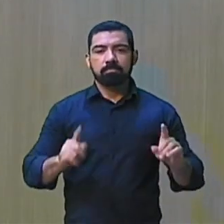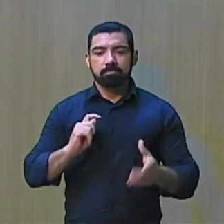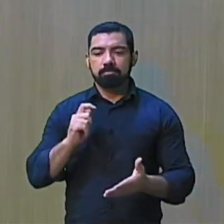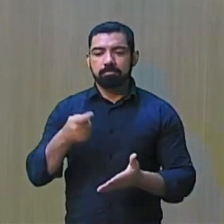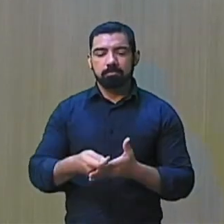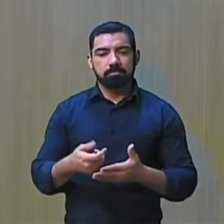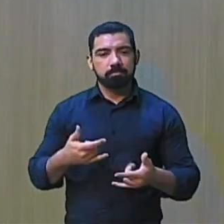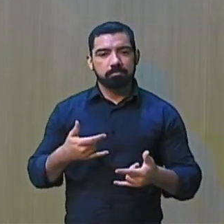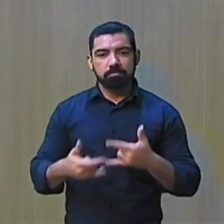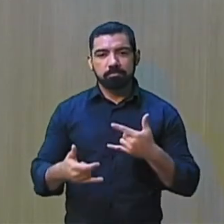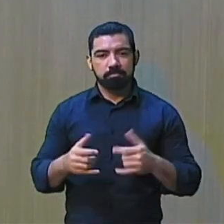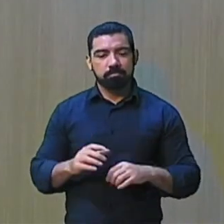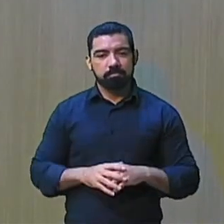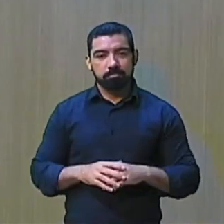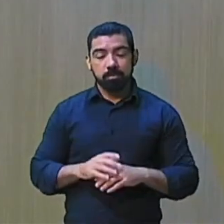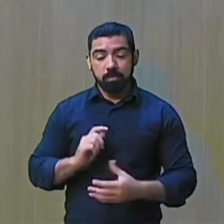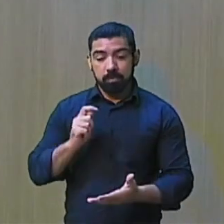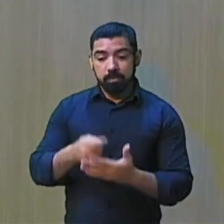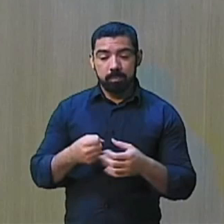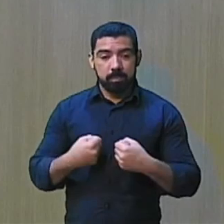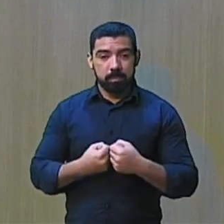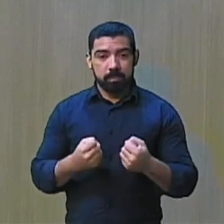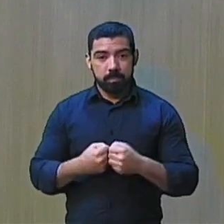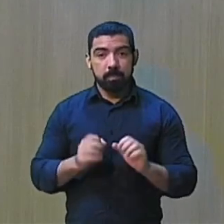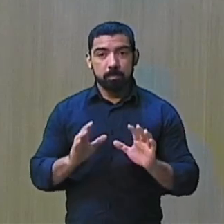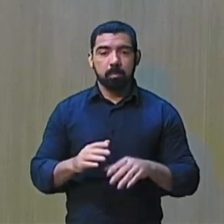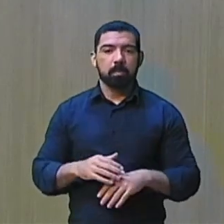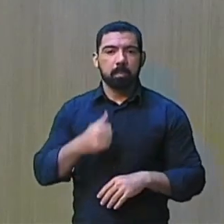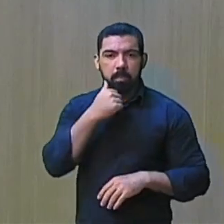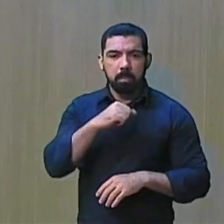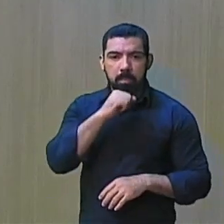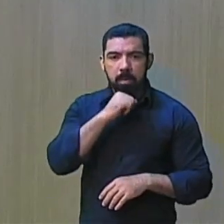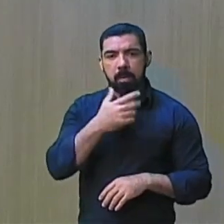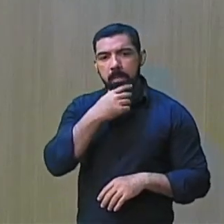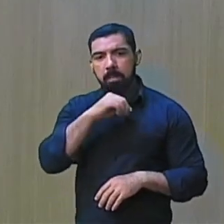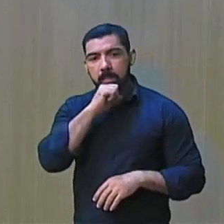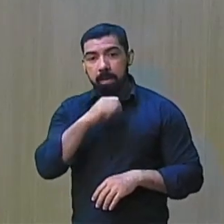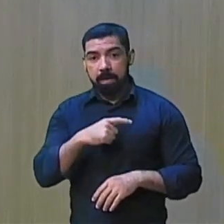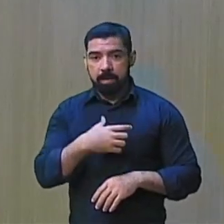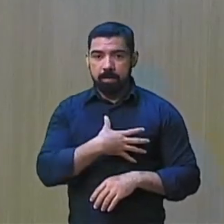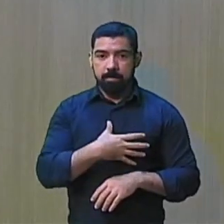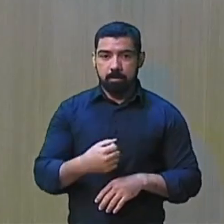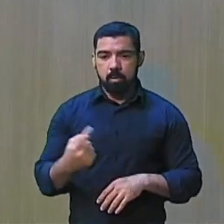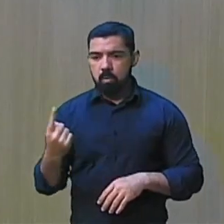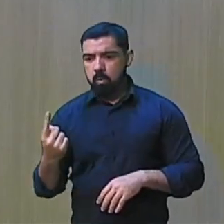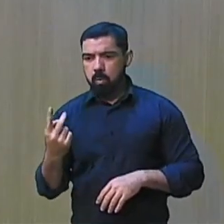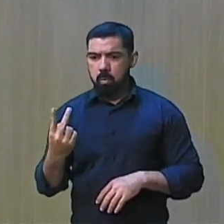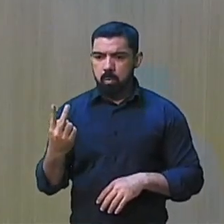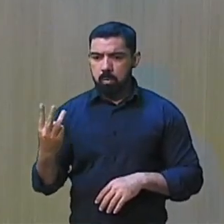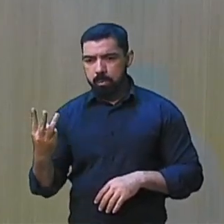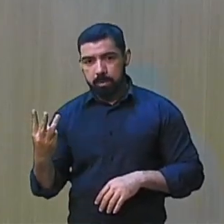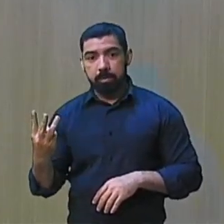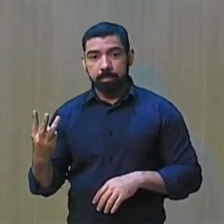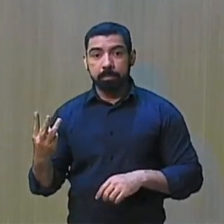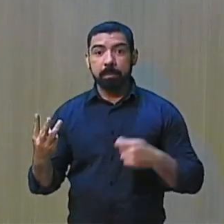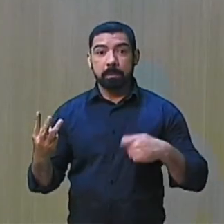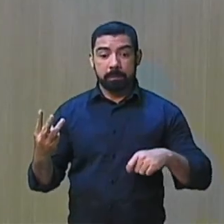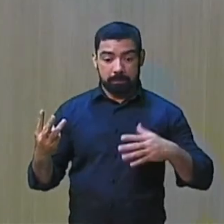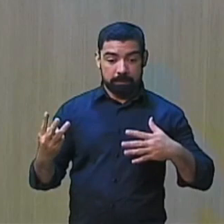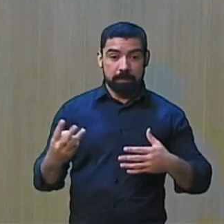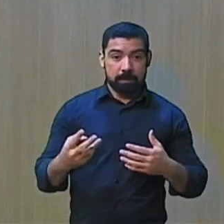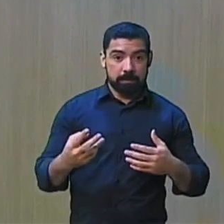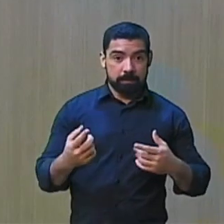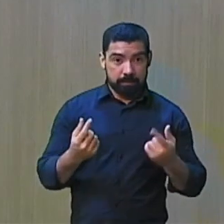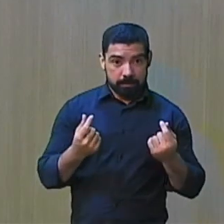pagar a passagem de ônibus Quem é pai de família que tem dois três filhos estudando que tem que mandar